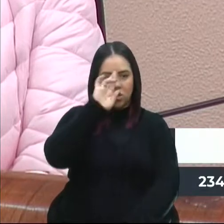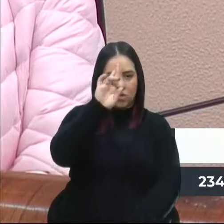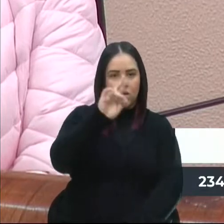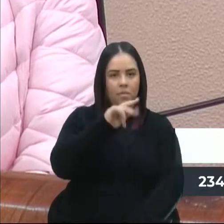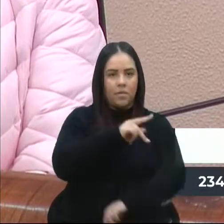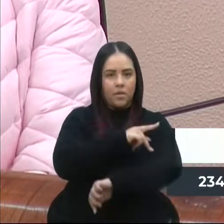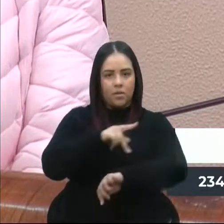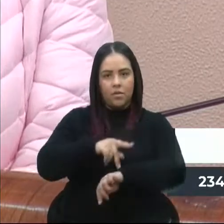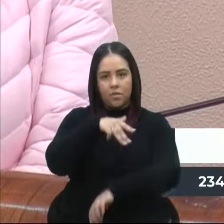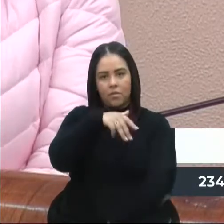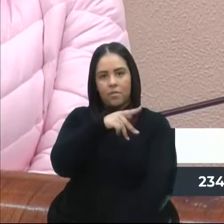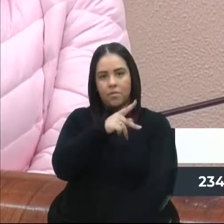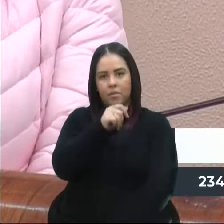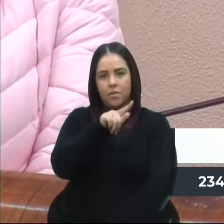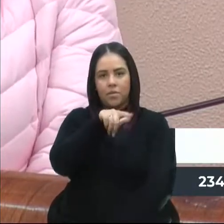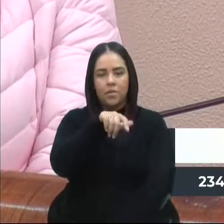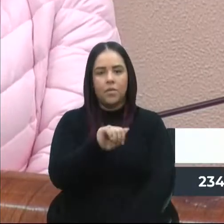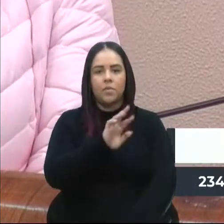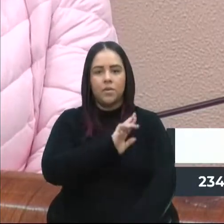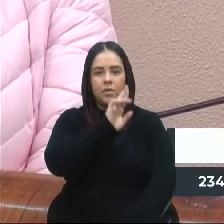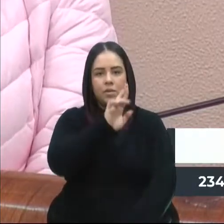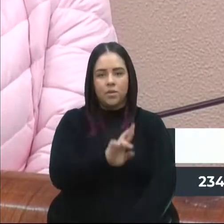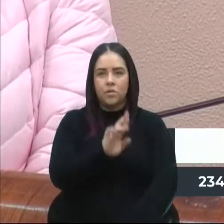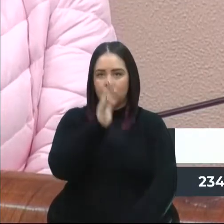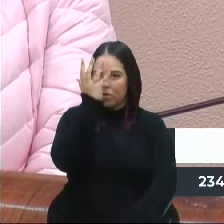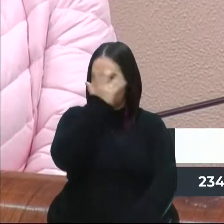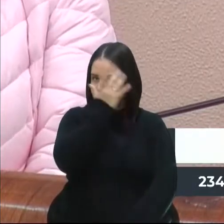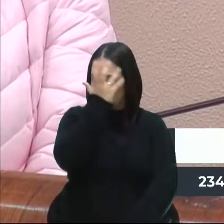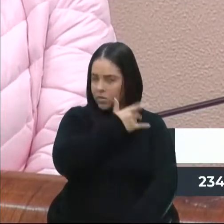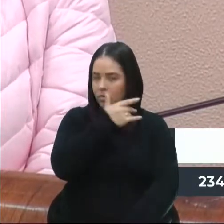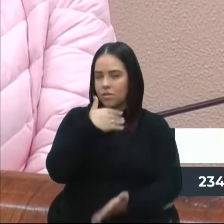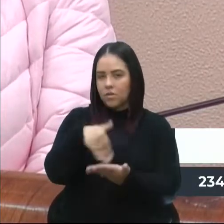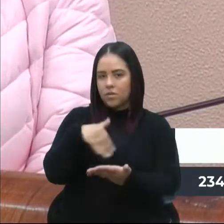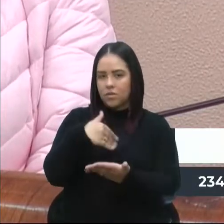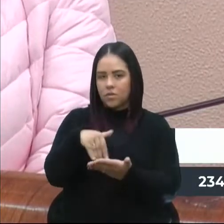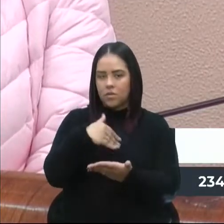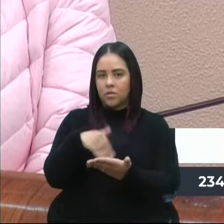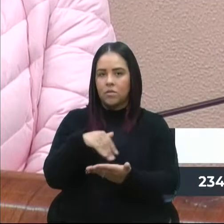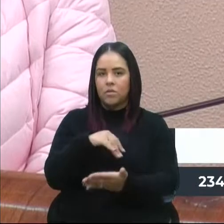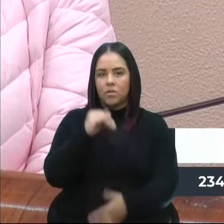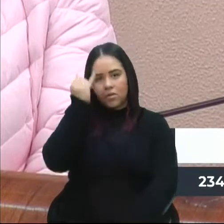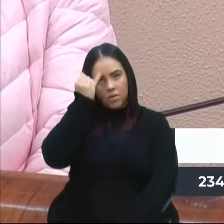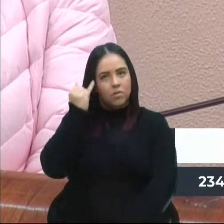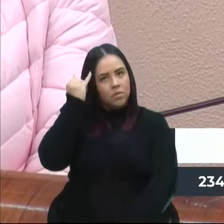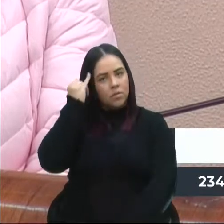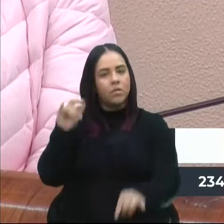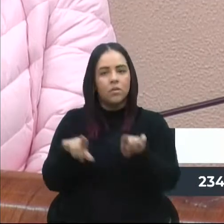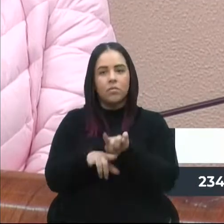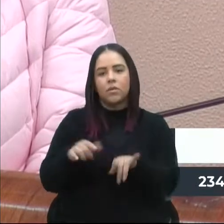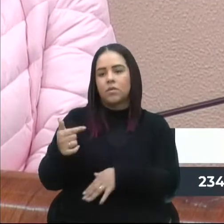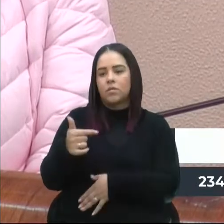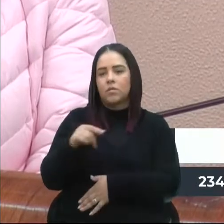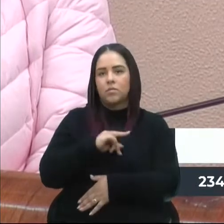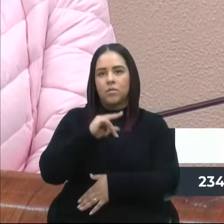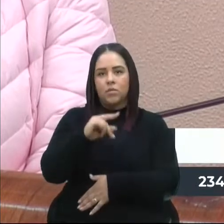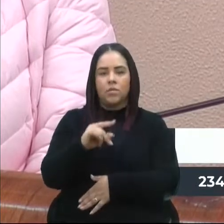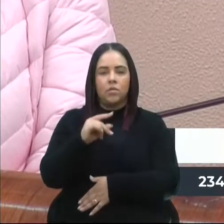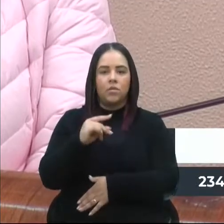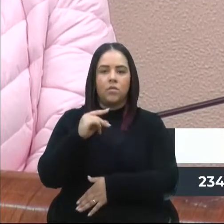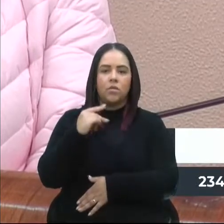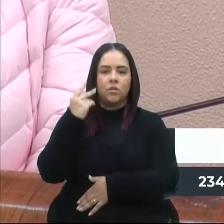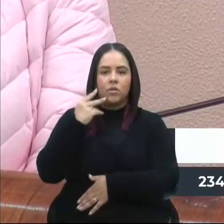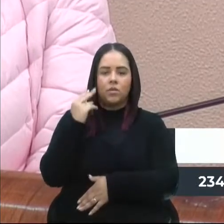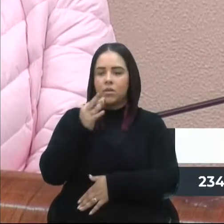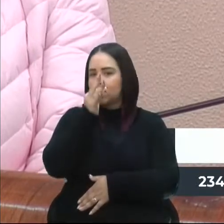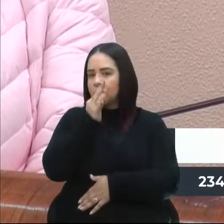martinazzo representando o prefeito edilou de Domênico secretário da mesa José da Ambrósio a nossa vice-presidente vereadora Tatiane e